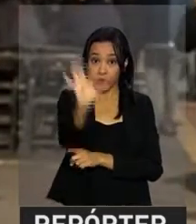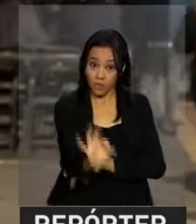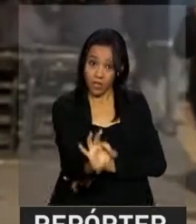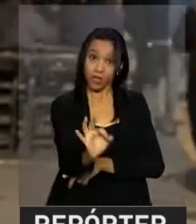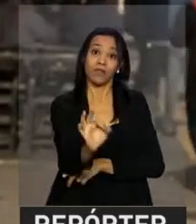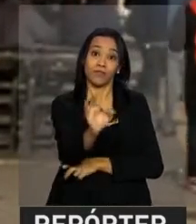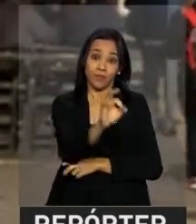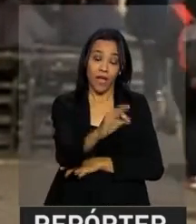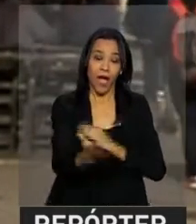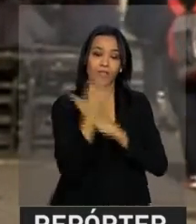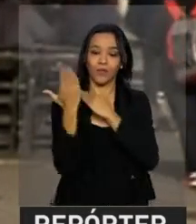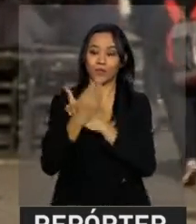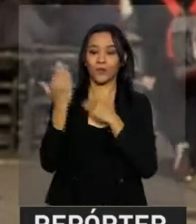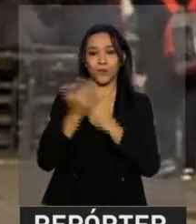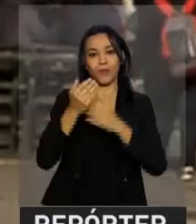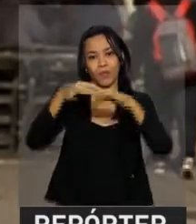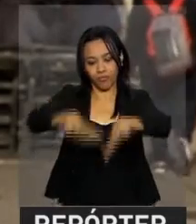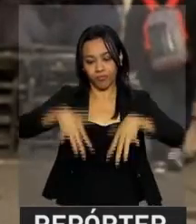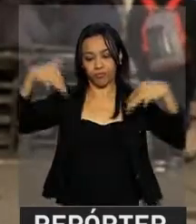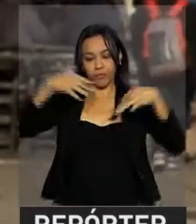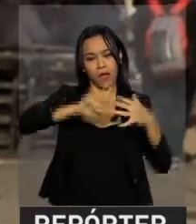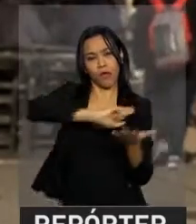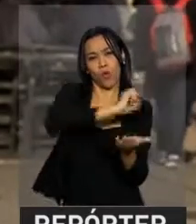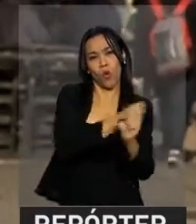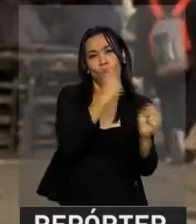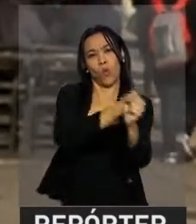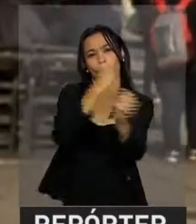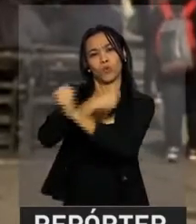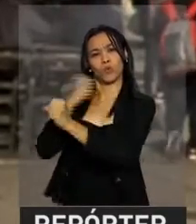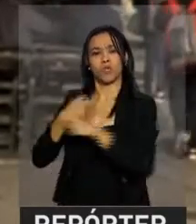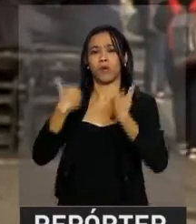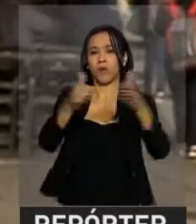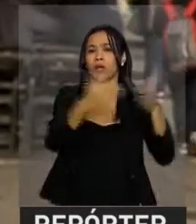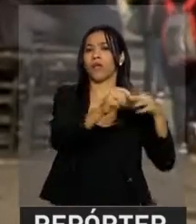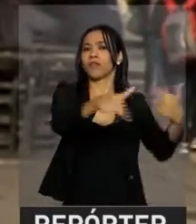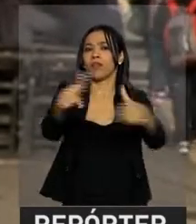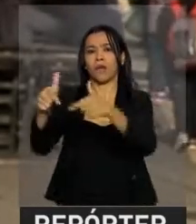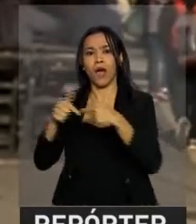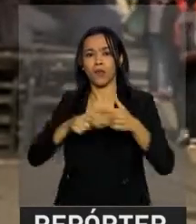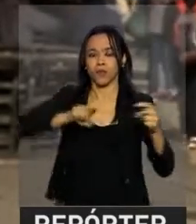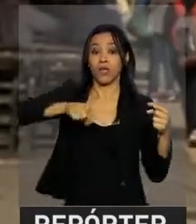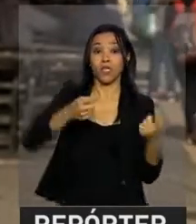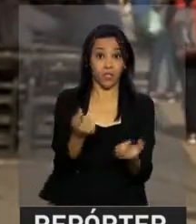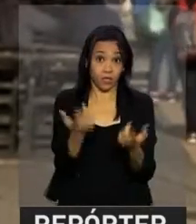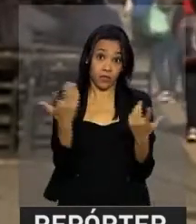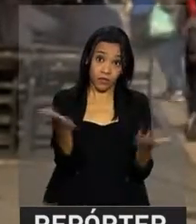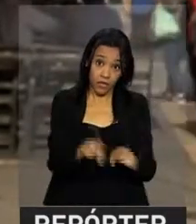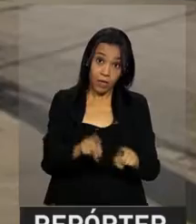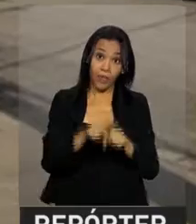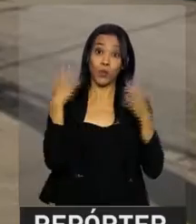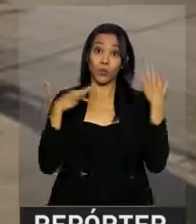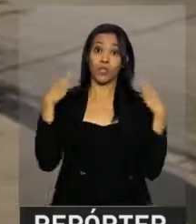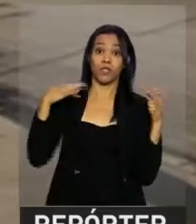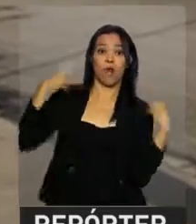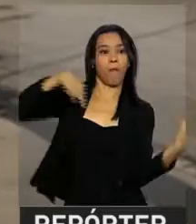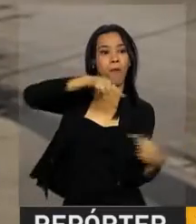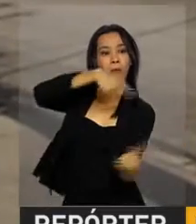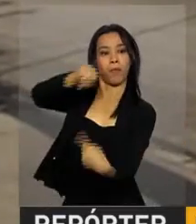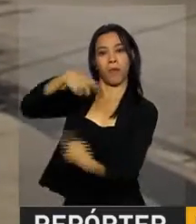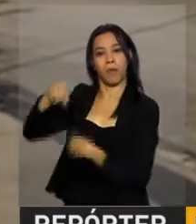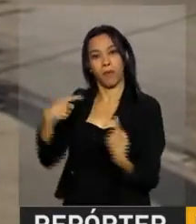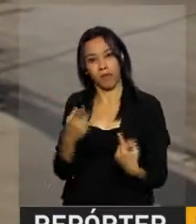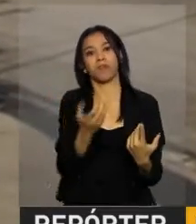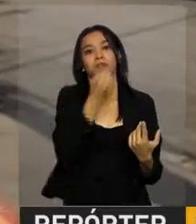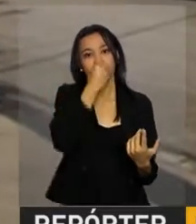devem se estender para todo o país com a geração de empregos e o aquecimento do setor de turismo a geração de novos